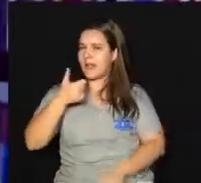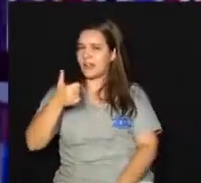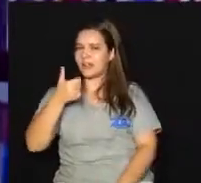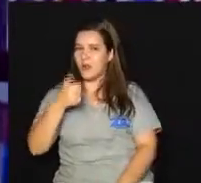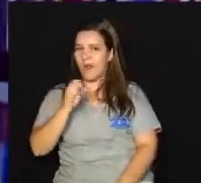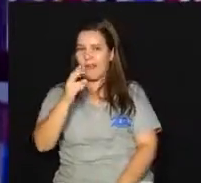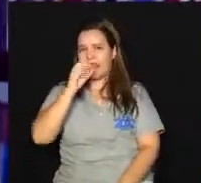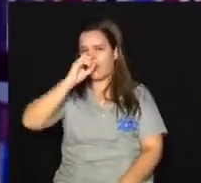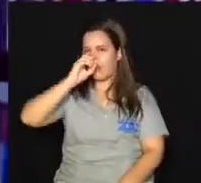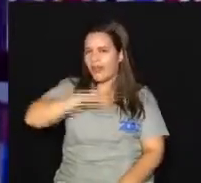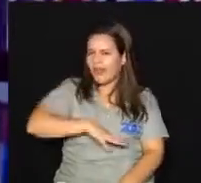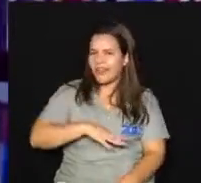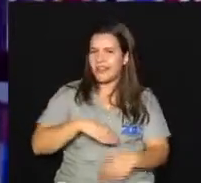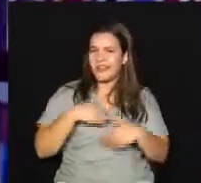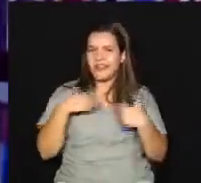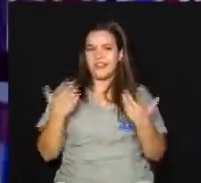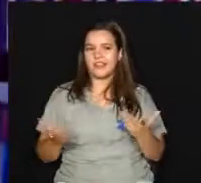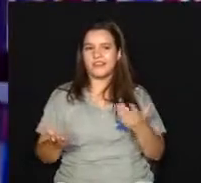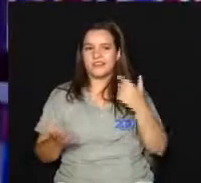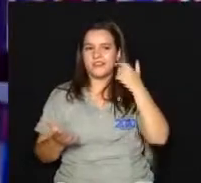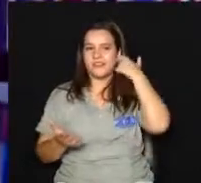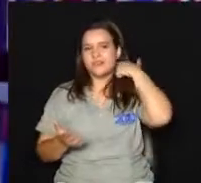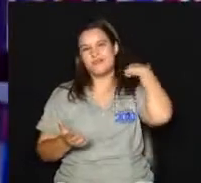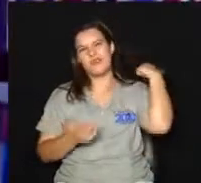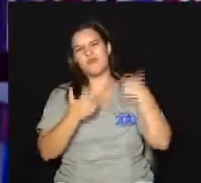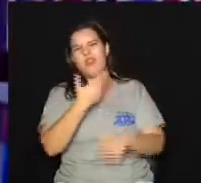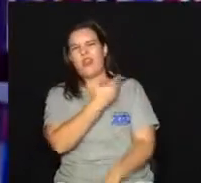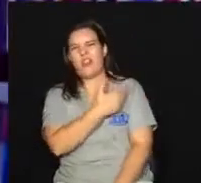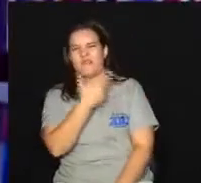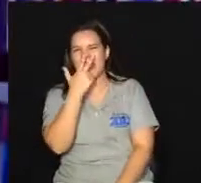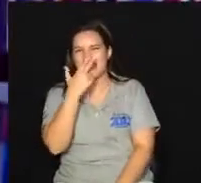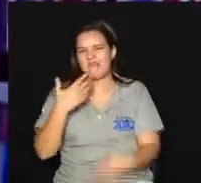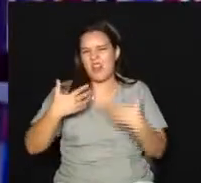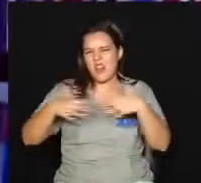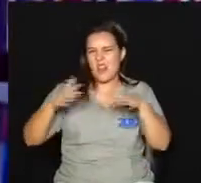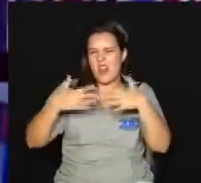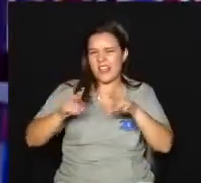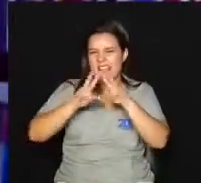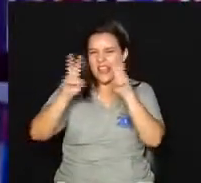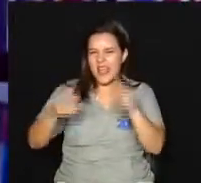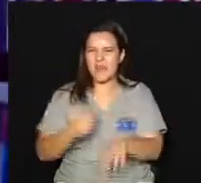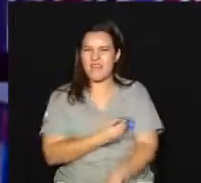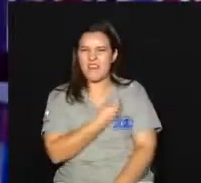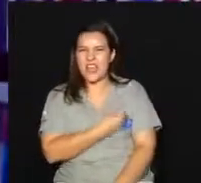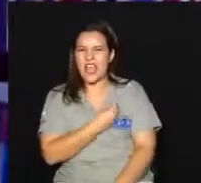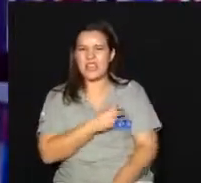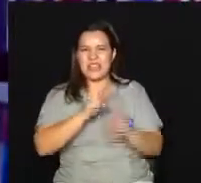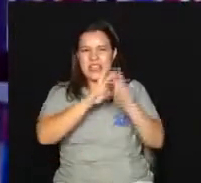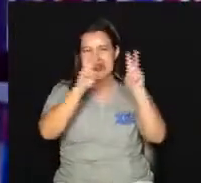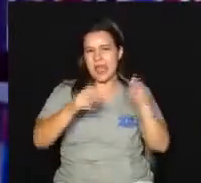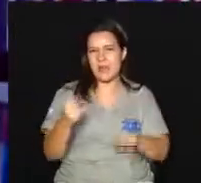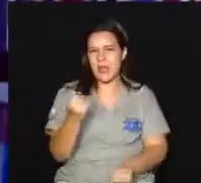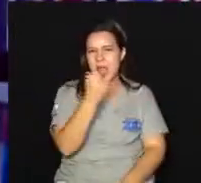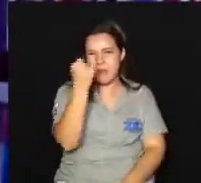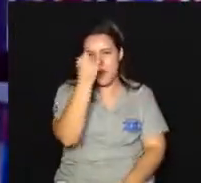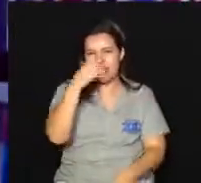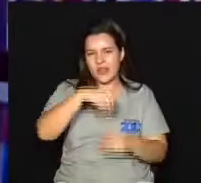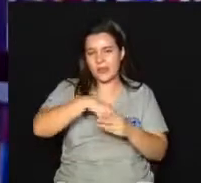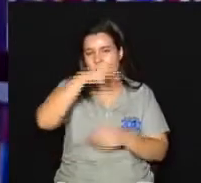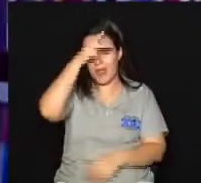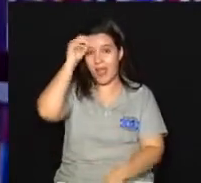traço vamos dizer assim, de pouco caso pela vida, pelas questões